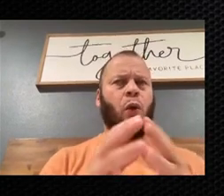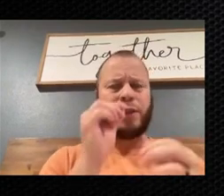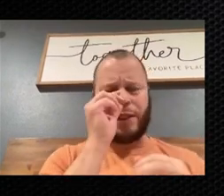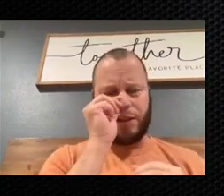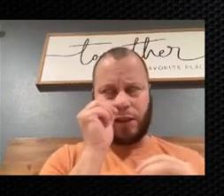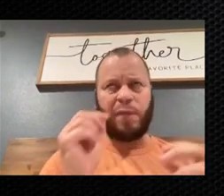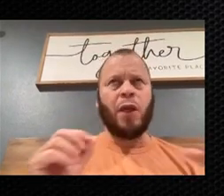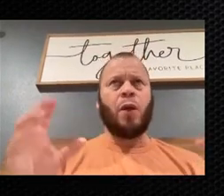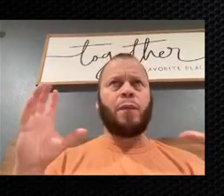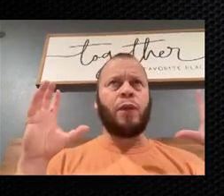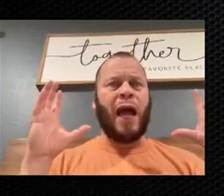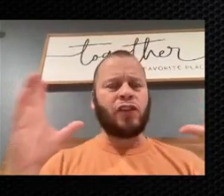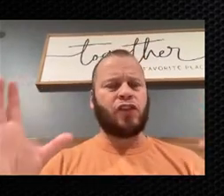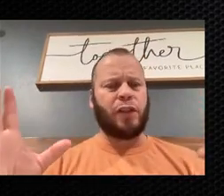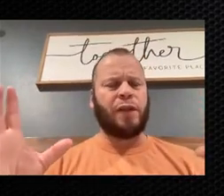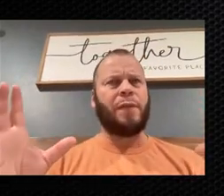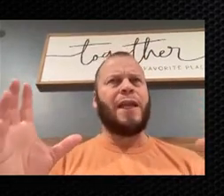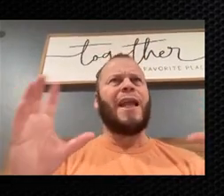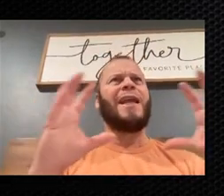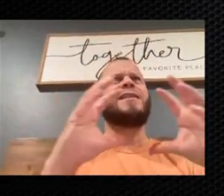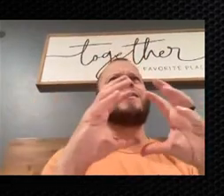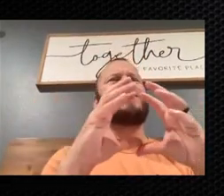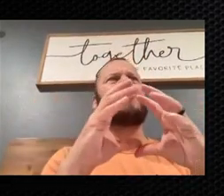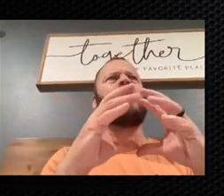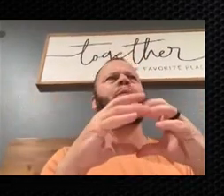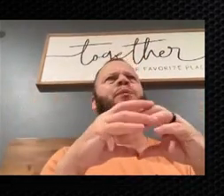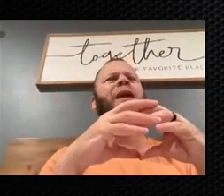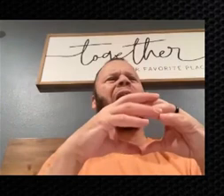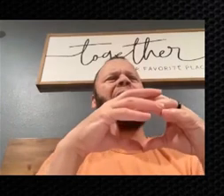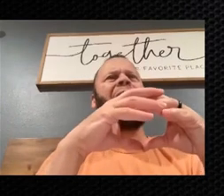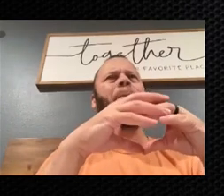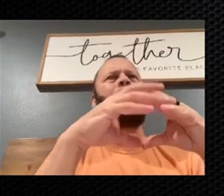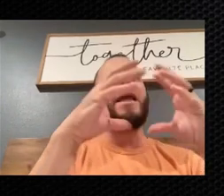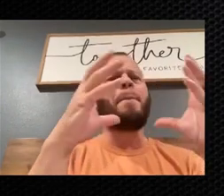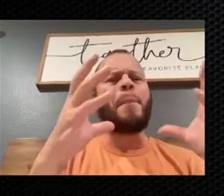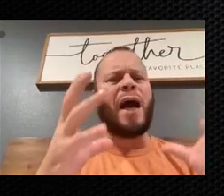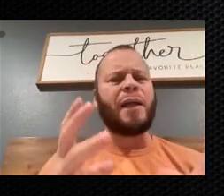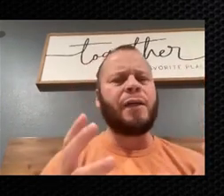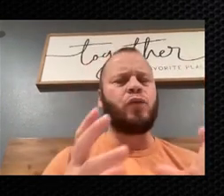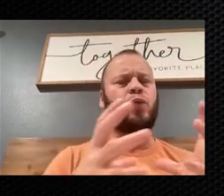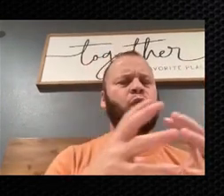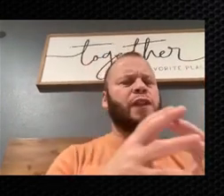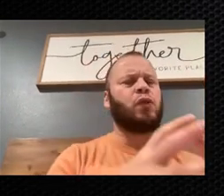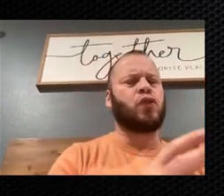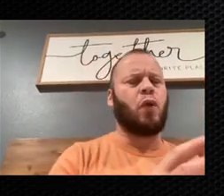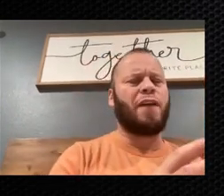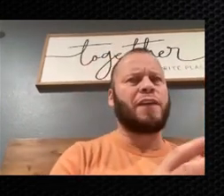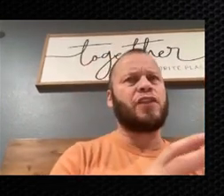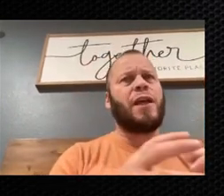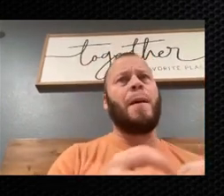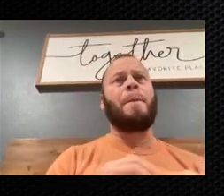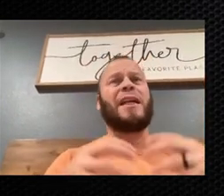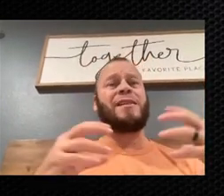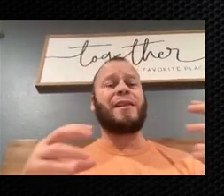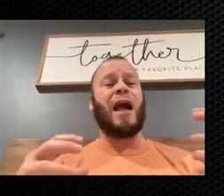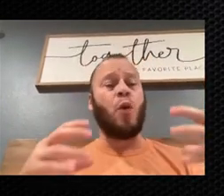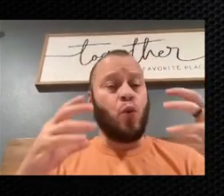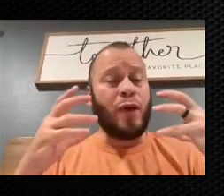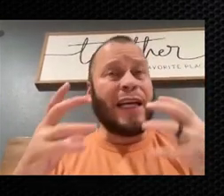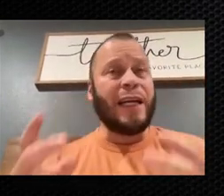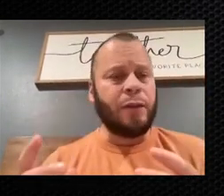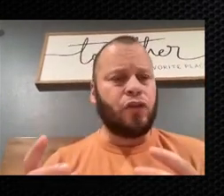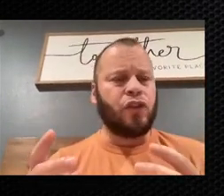ou seja na China eles estão é preparando o seu jovens para